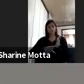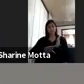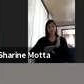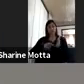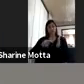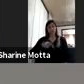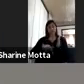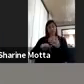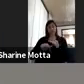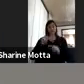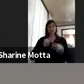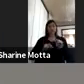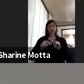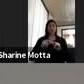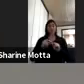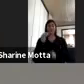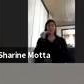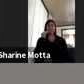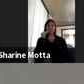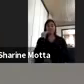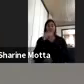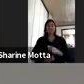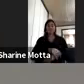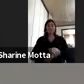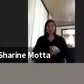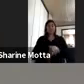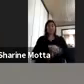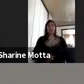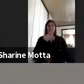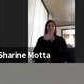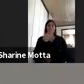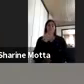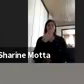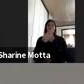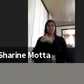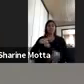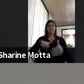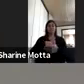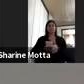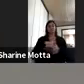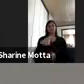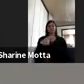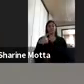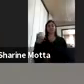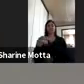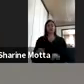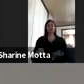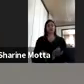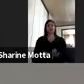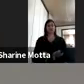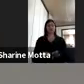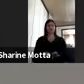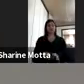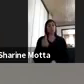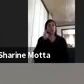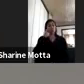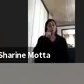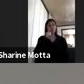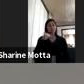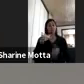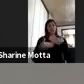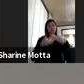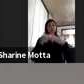para segurar as demissões que a Embraer pretende. E eles têm conseguido avançar na linha